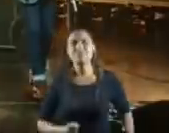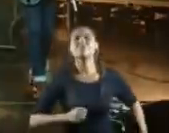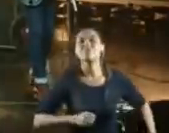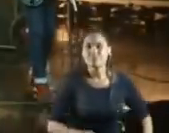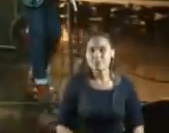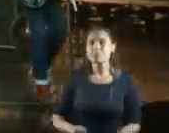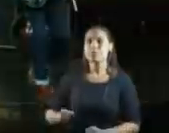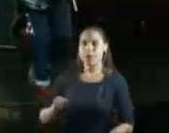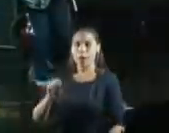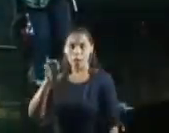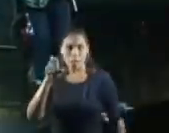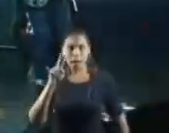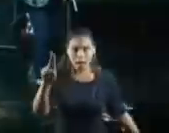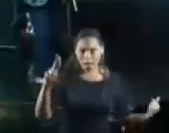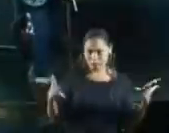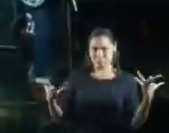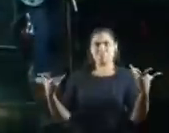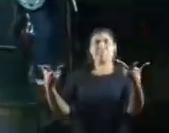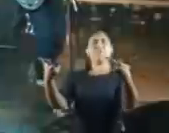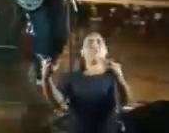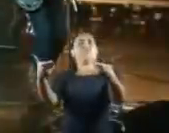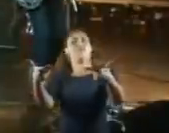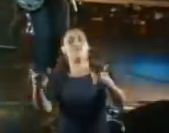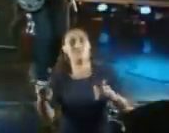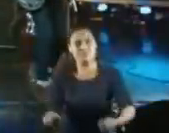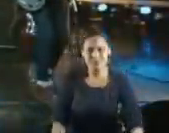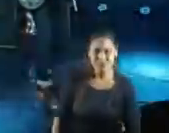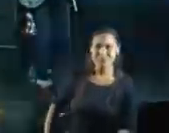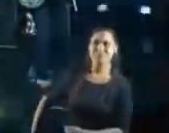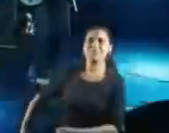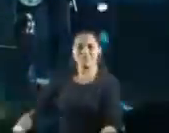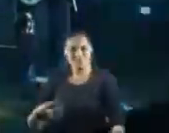El muy excelente tenido.